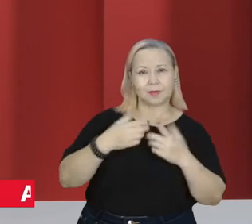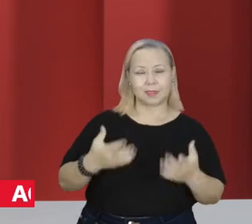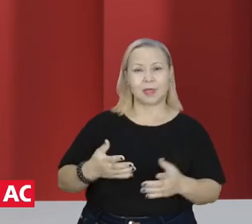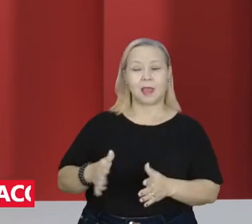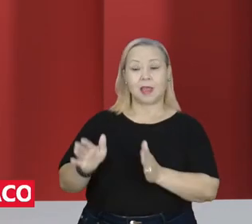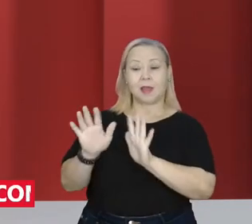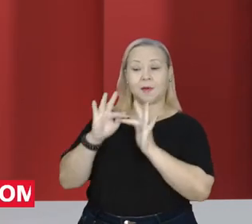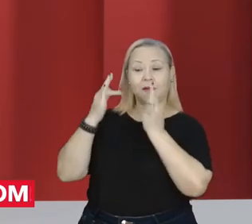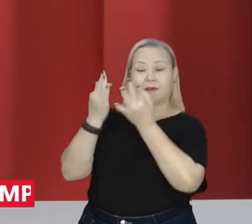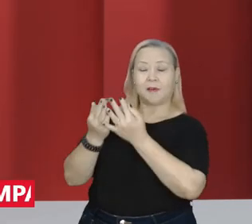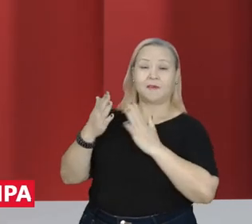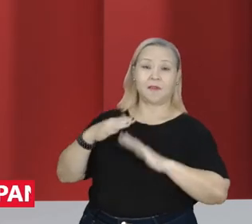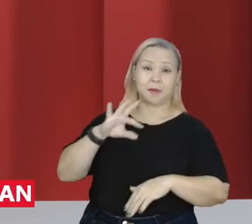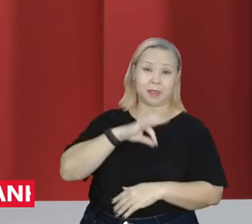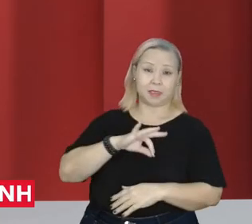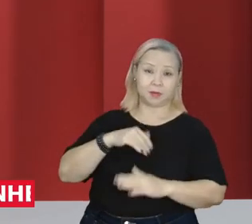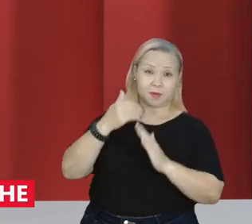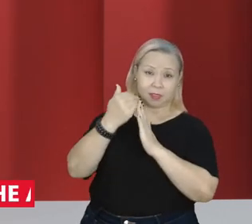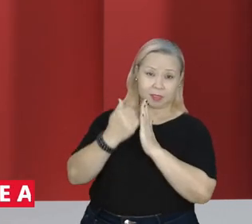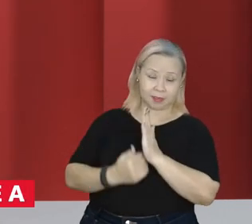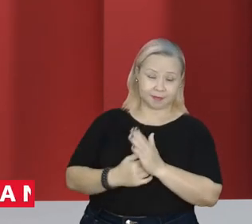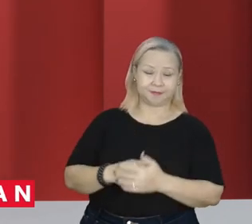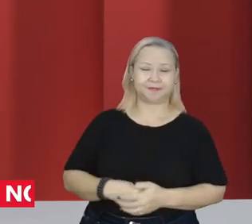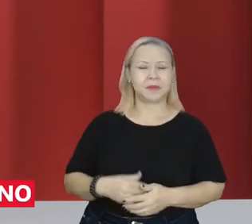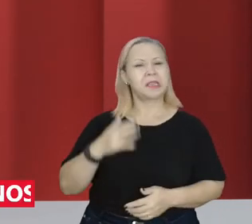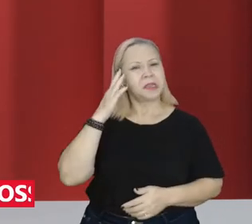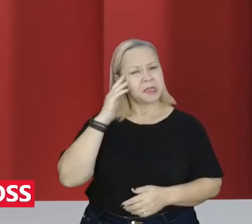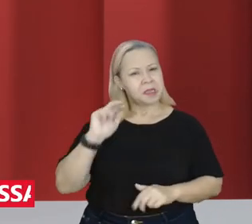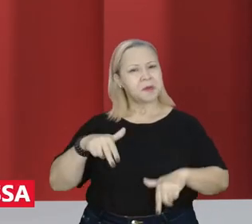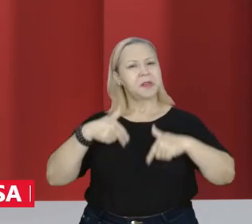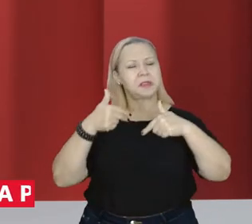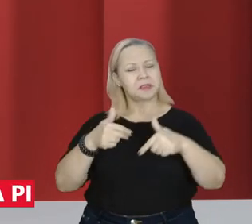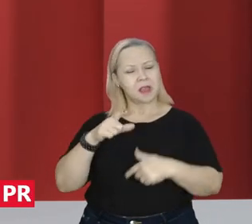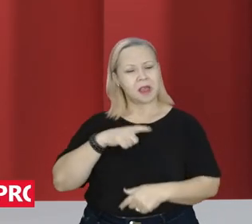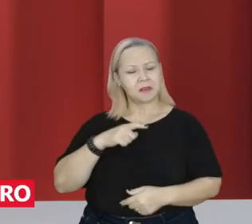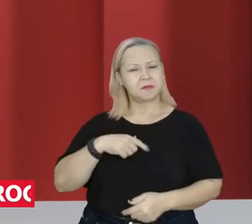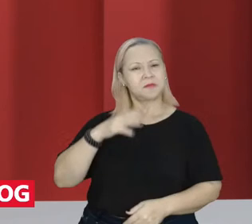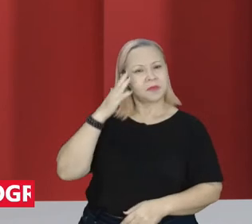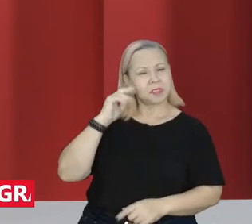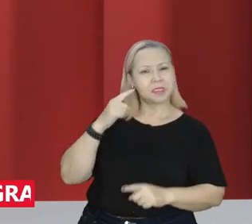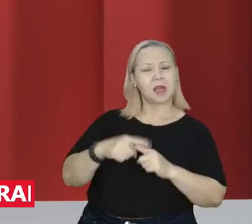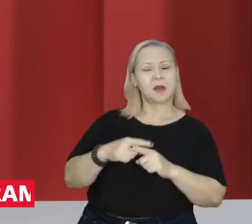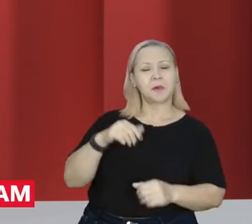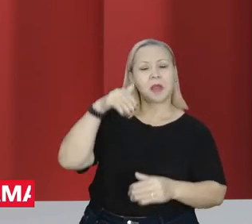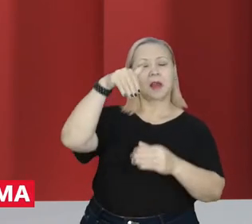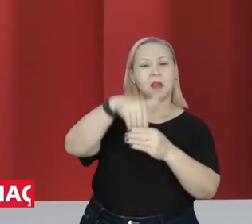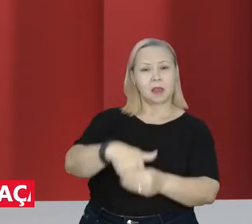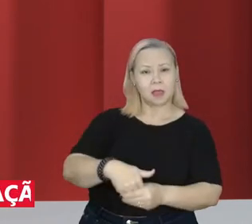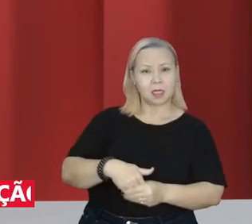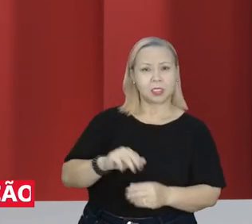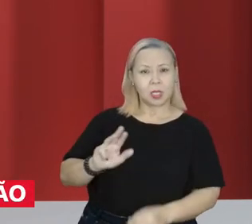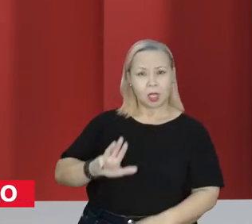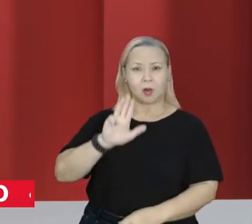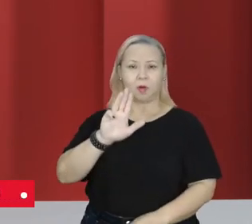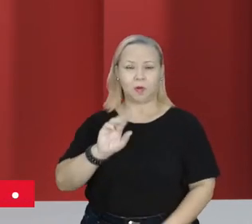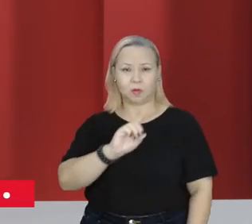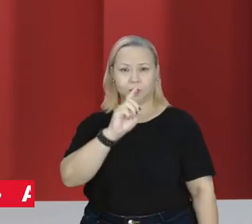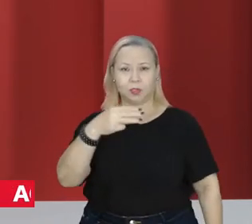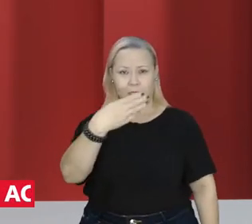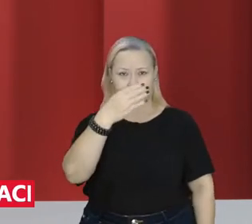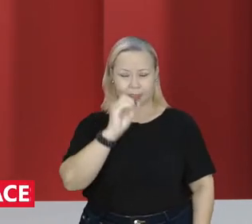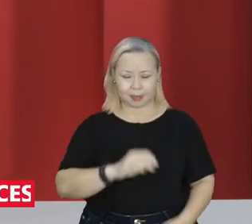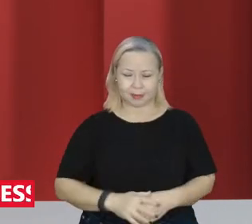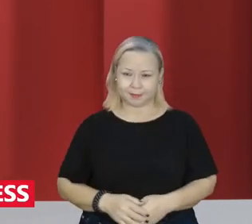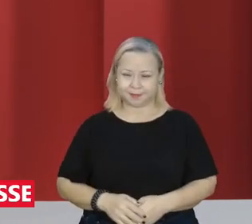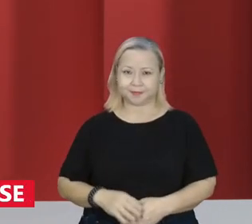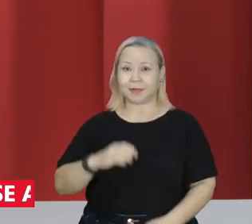estão percebendo, né? A militância tem na ponta da língua os motivos aqui para eleger Lula no dia 30. Zafira Peixoto, bom dia a todos, sou